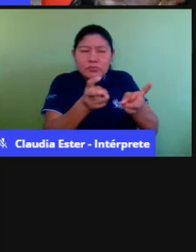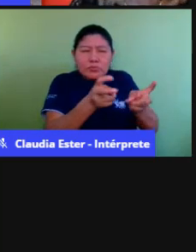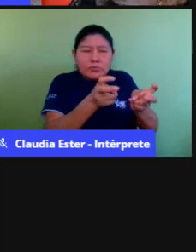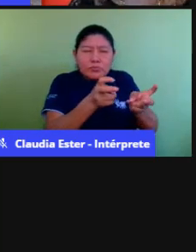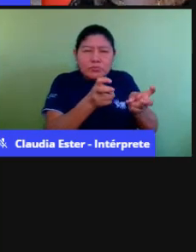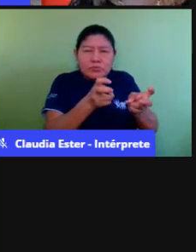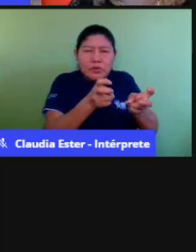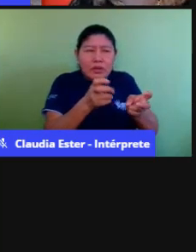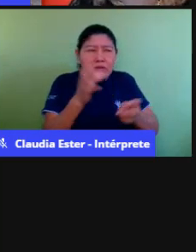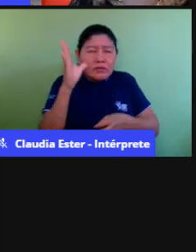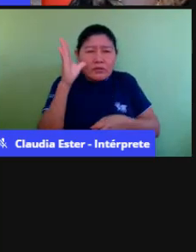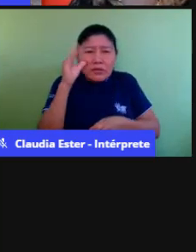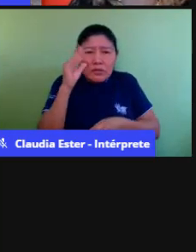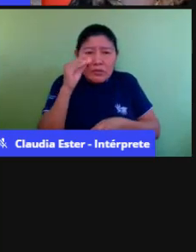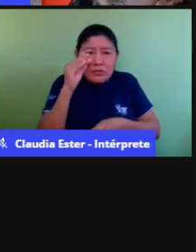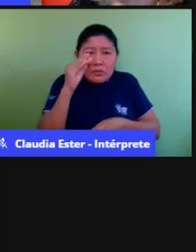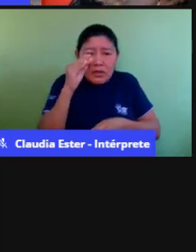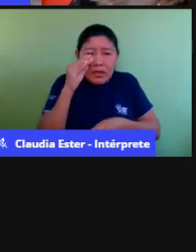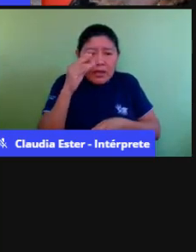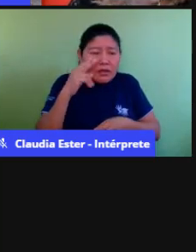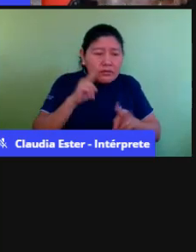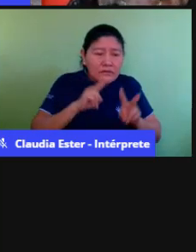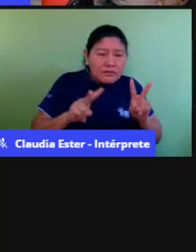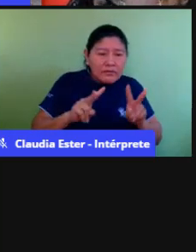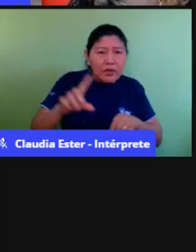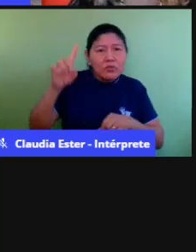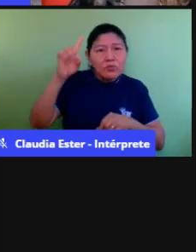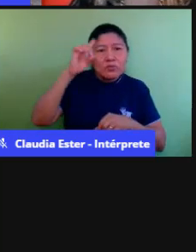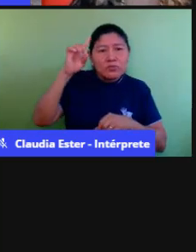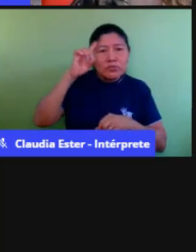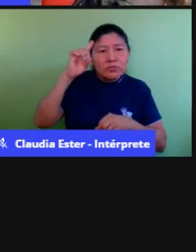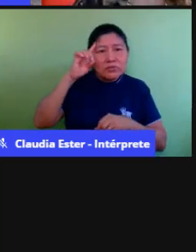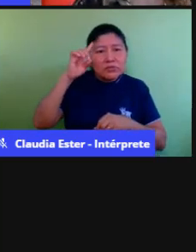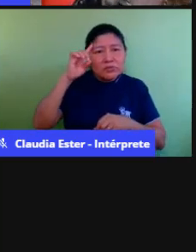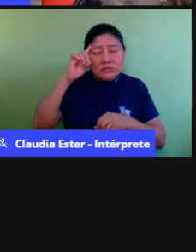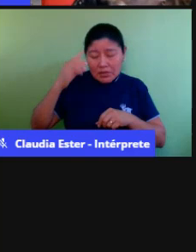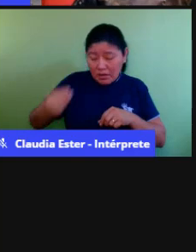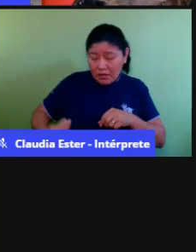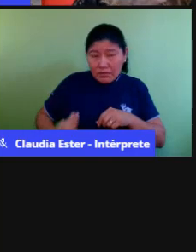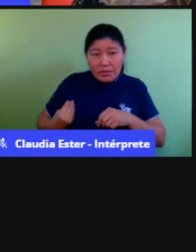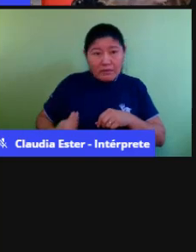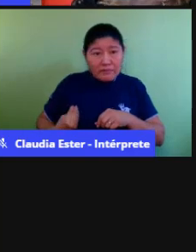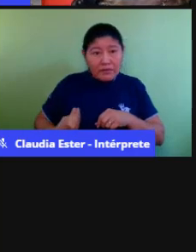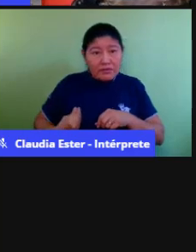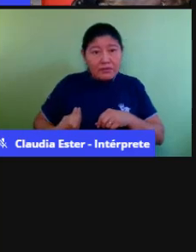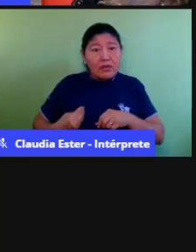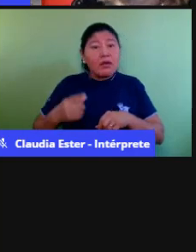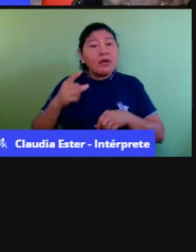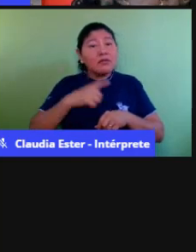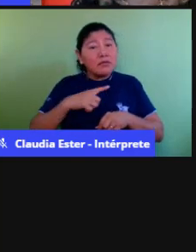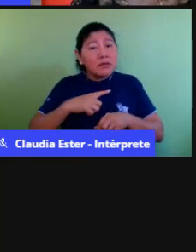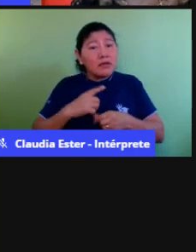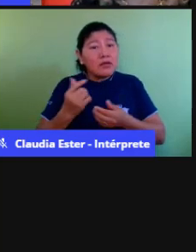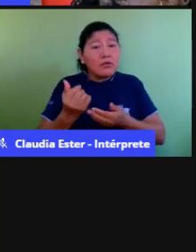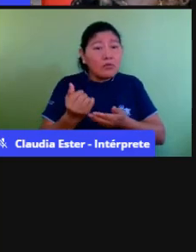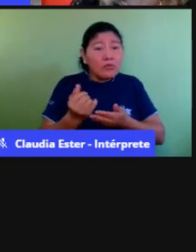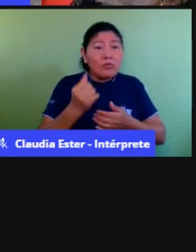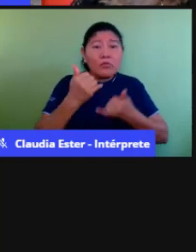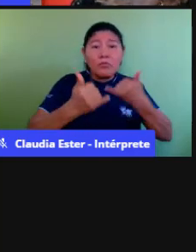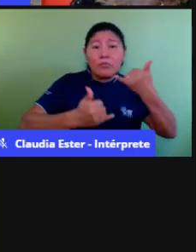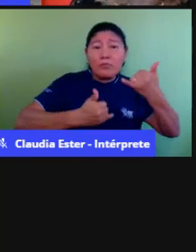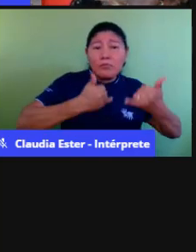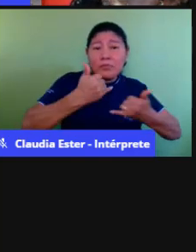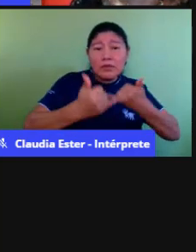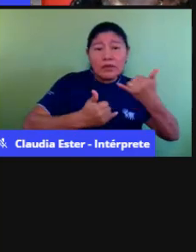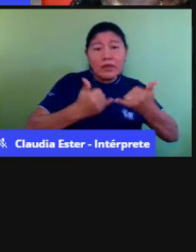experiências relacionadas às situações cotidianas. Aqui nós temos um brincar heurístico, que vem da palavra grega